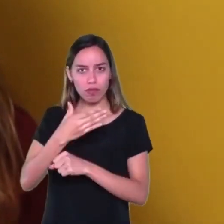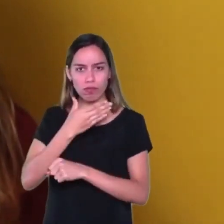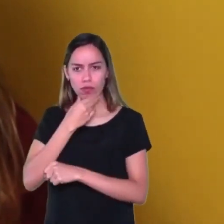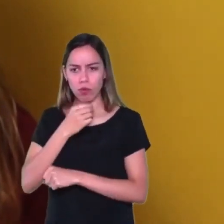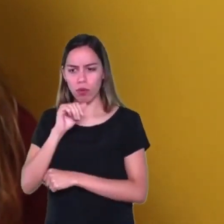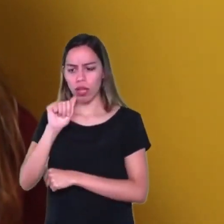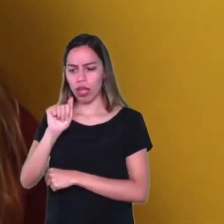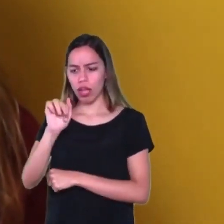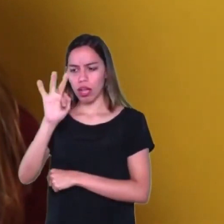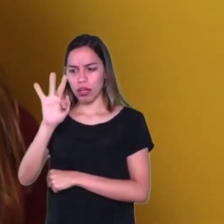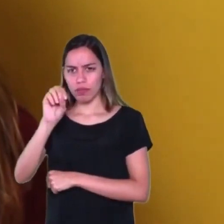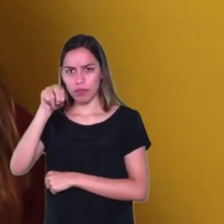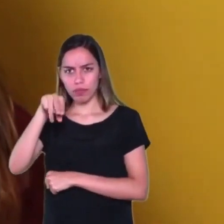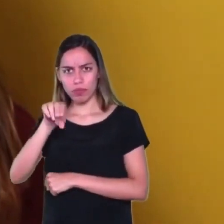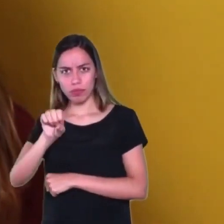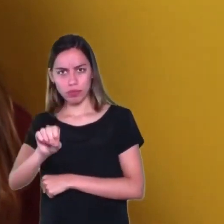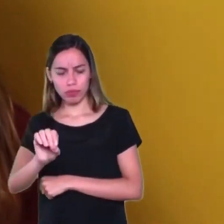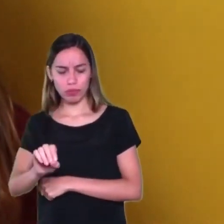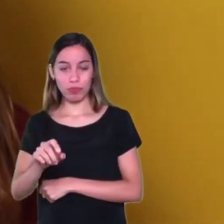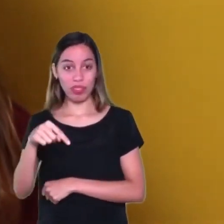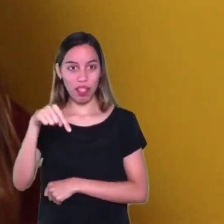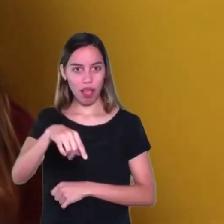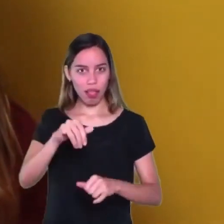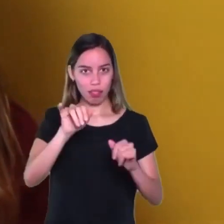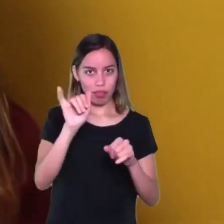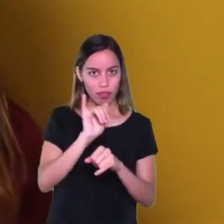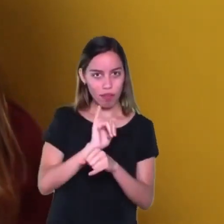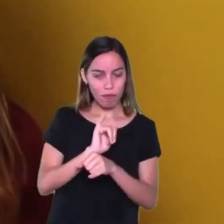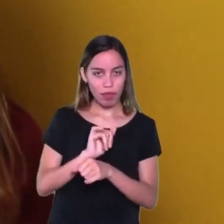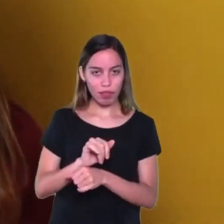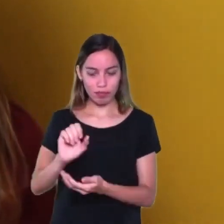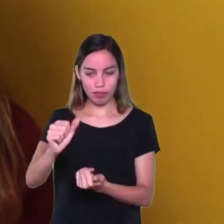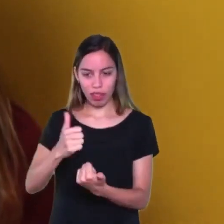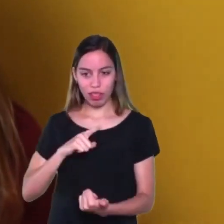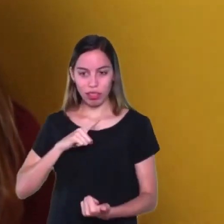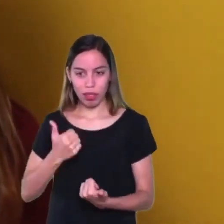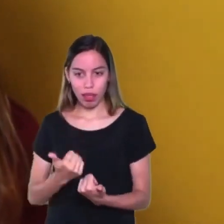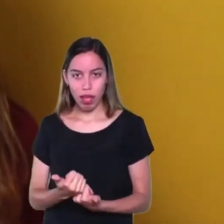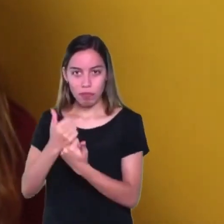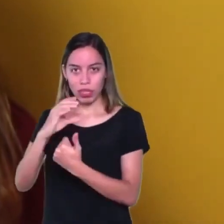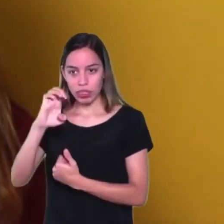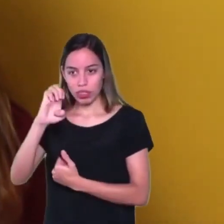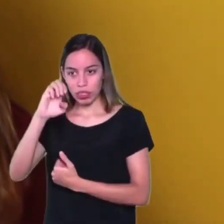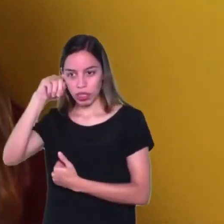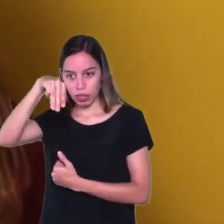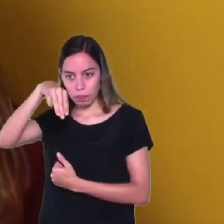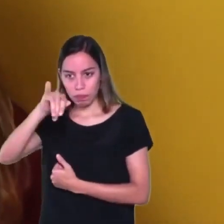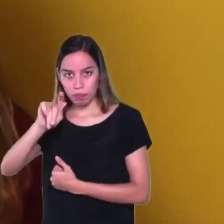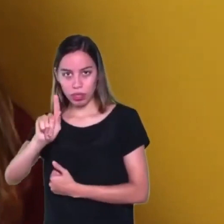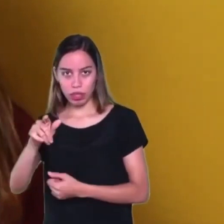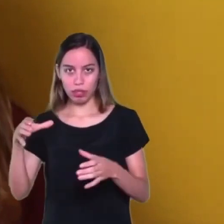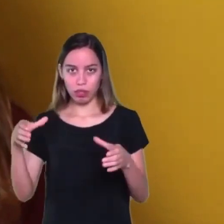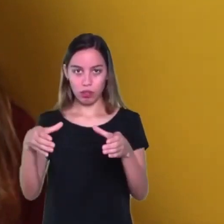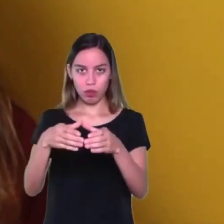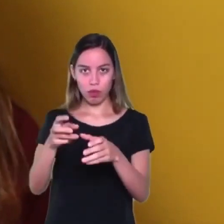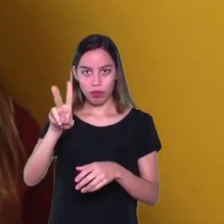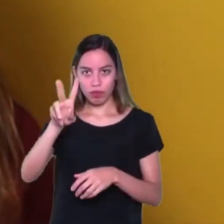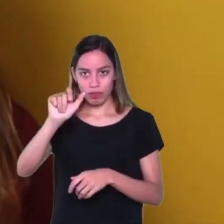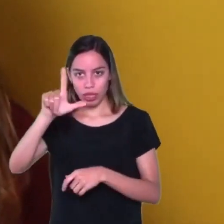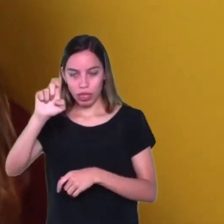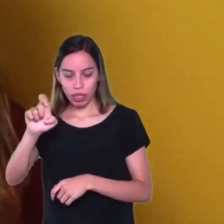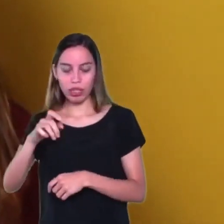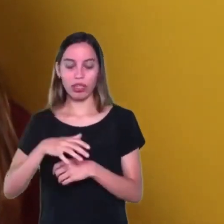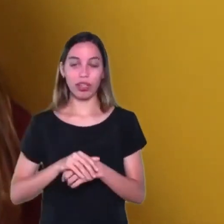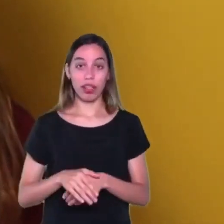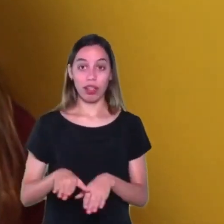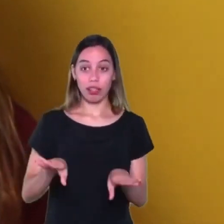Afonso Borges. A jornalista e apresentadora Josane Faleiro é uma mulher branca, de cabelos loiros e longos. Josane